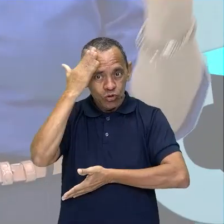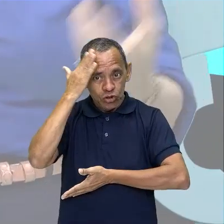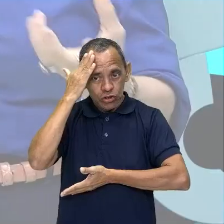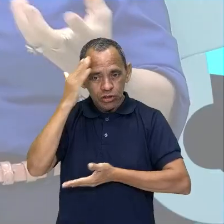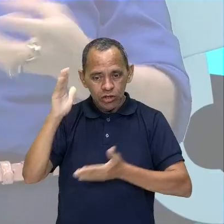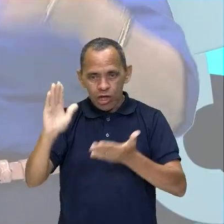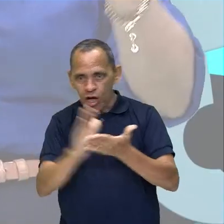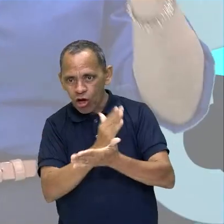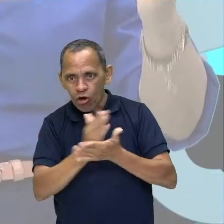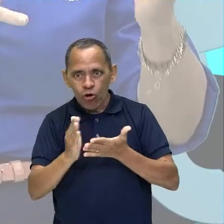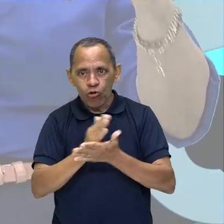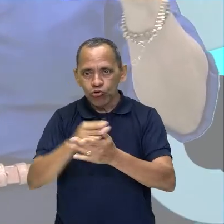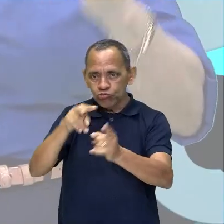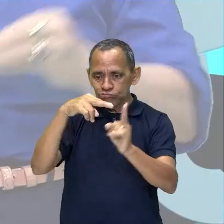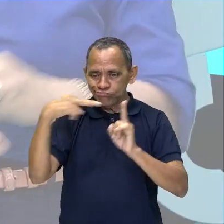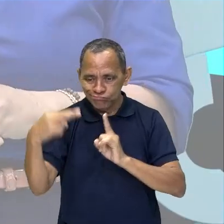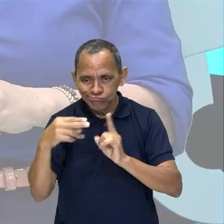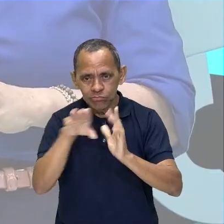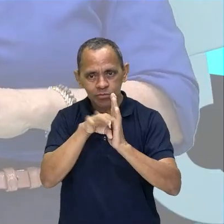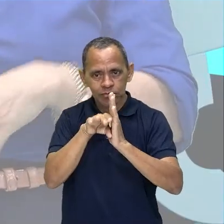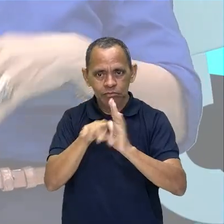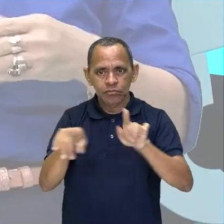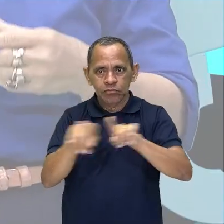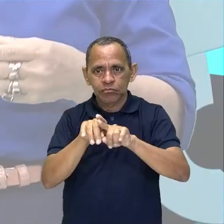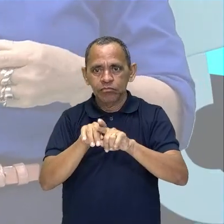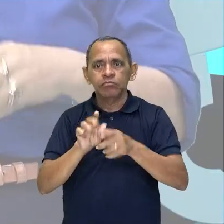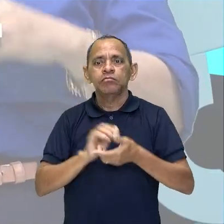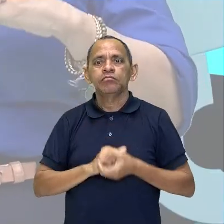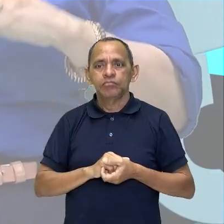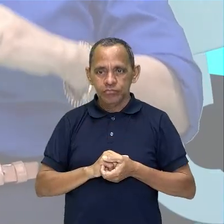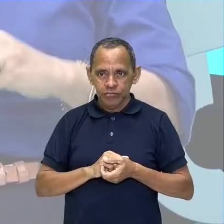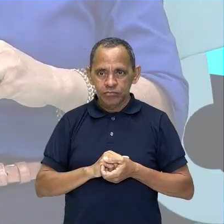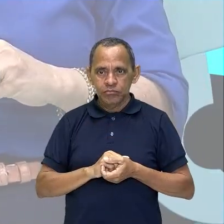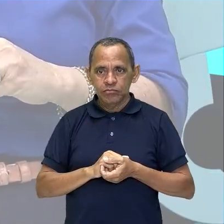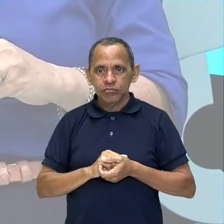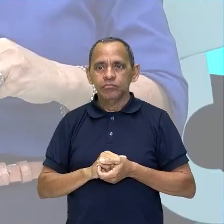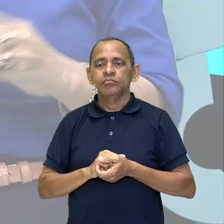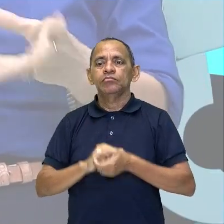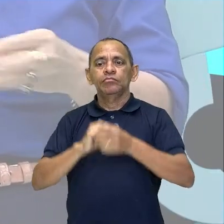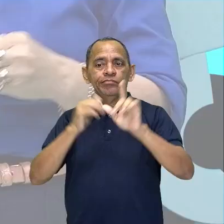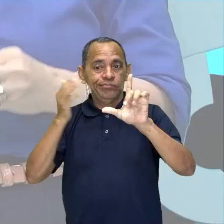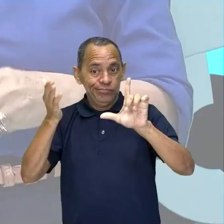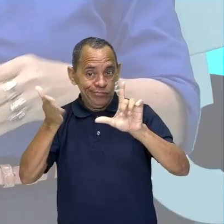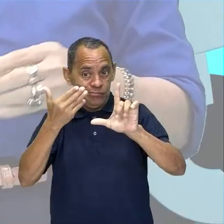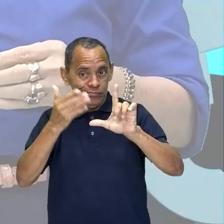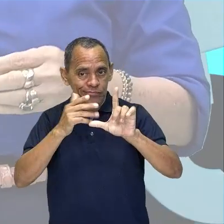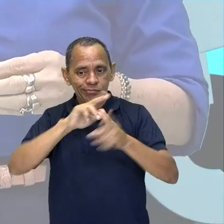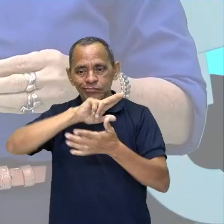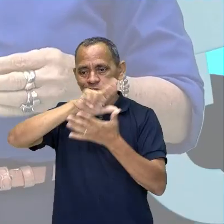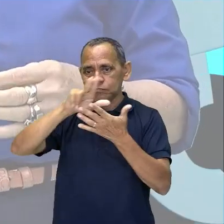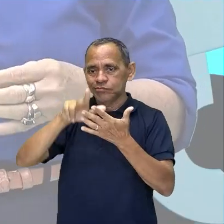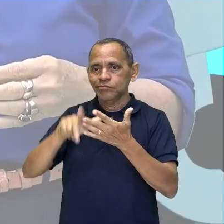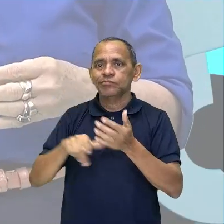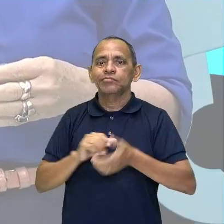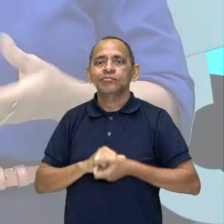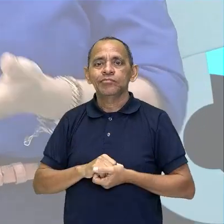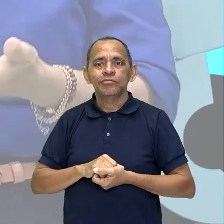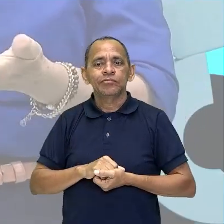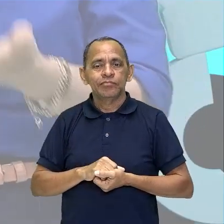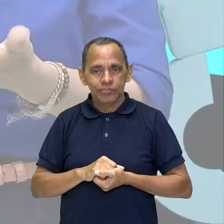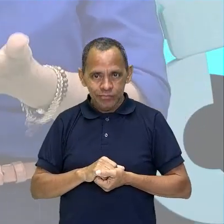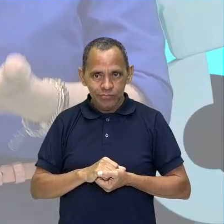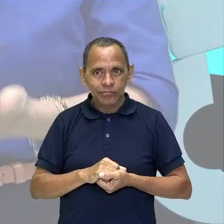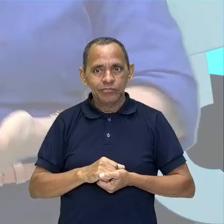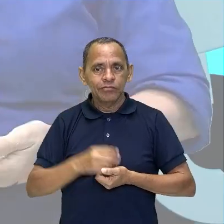alguns aspectos e o conceito de multimídia, né, dessa multiplicidade de vozes que a caracteriza, essa ruptura,